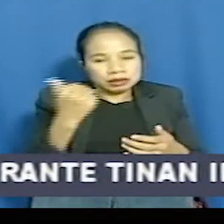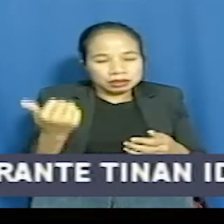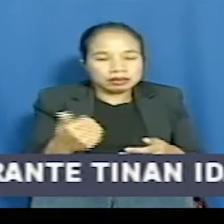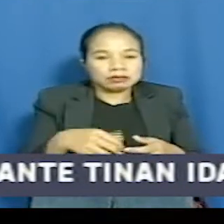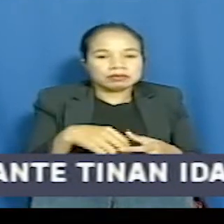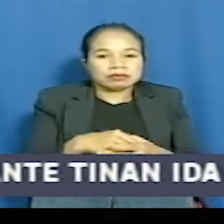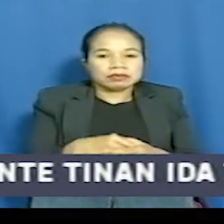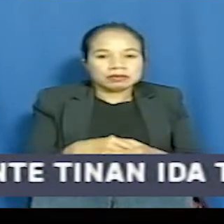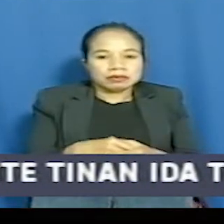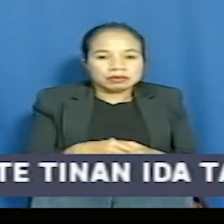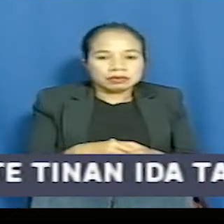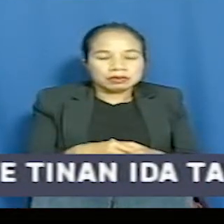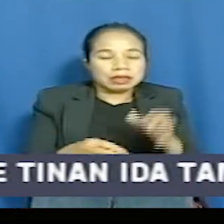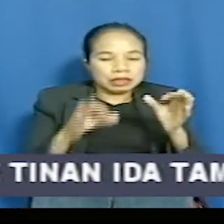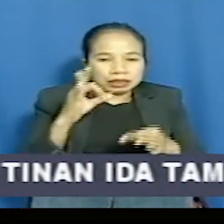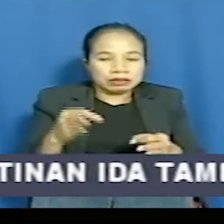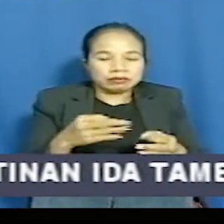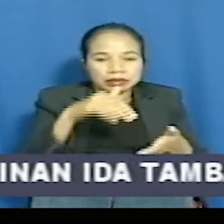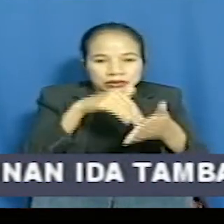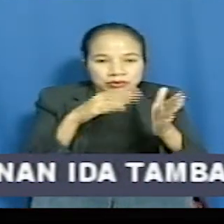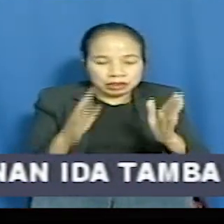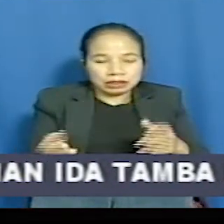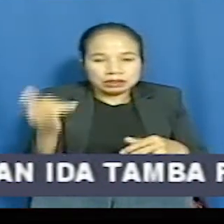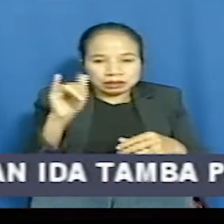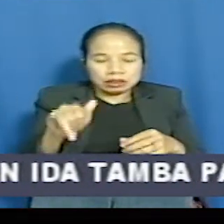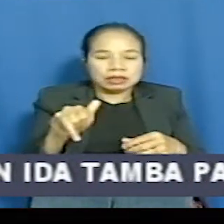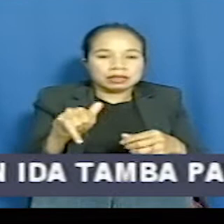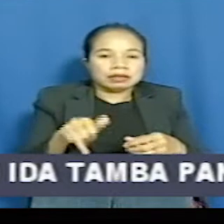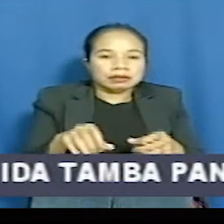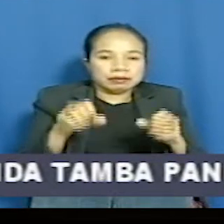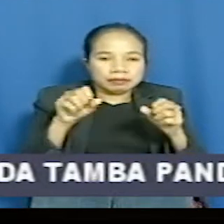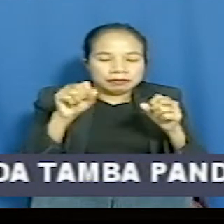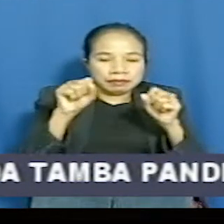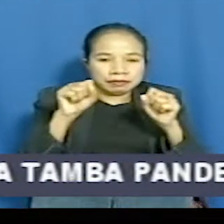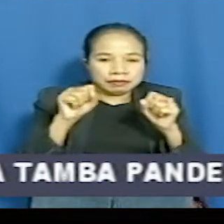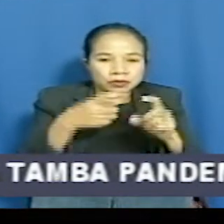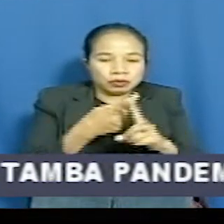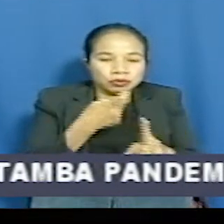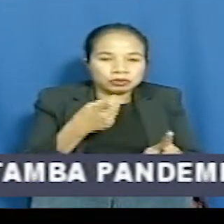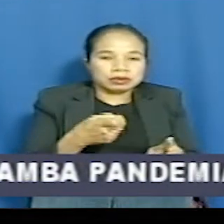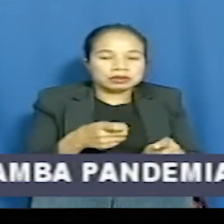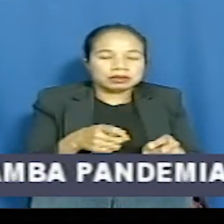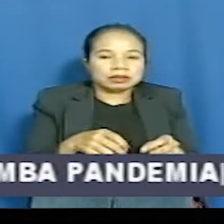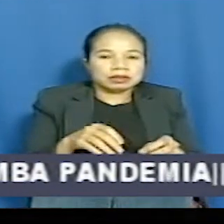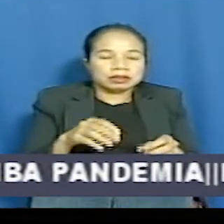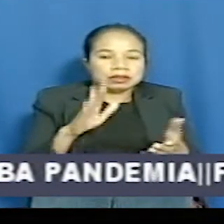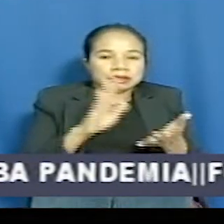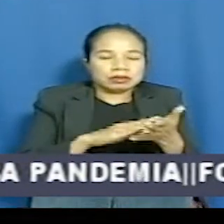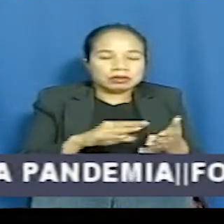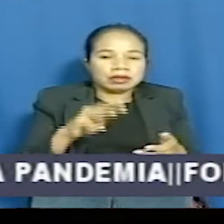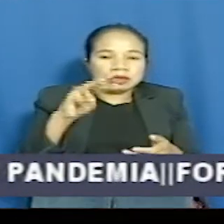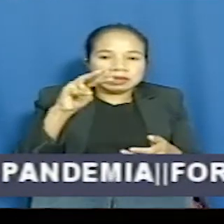neba. Atau nune ali nua sira, nebe ke estudante sira husi ensino secundario, balukar